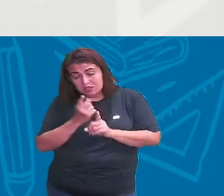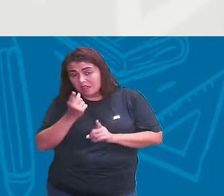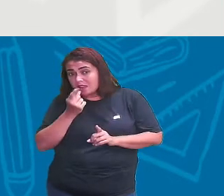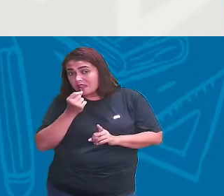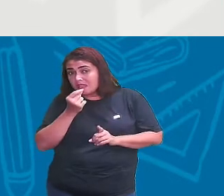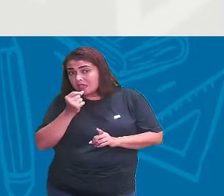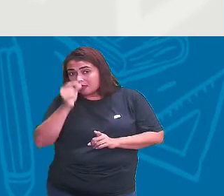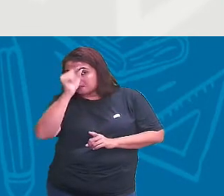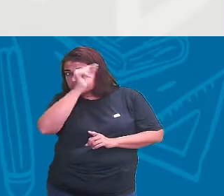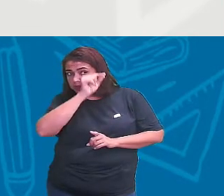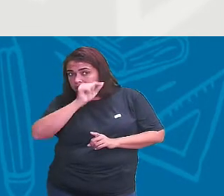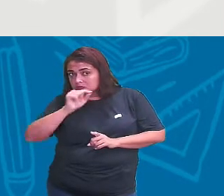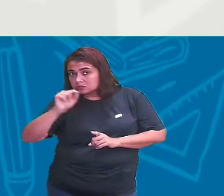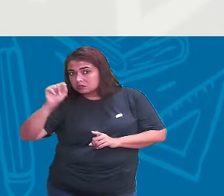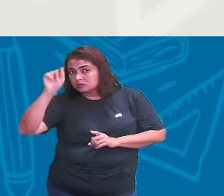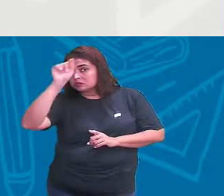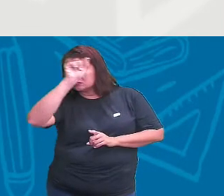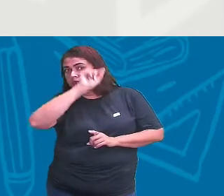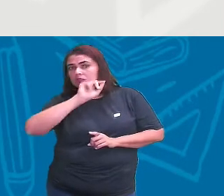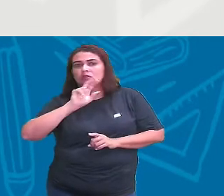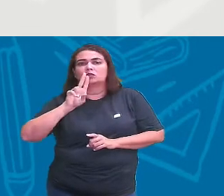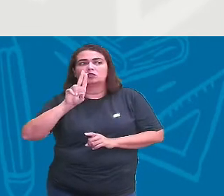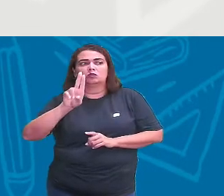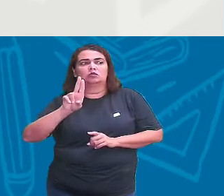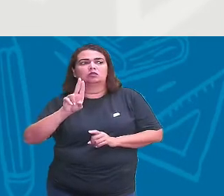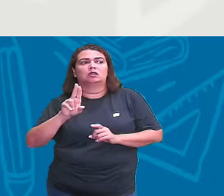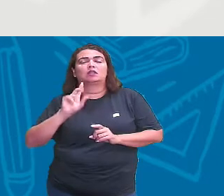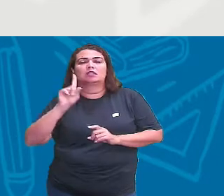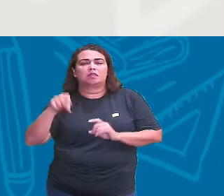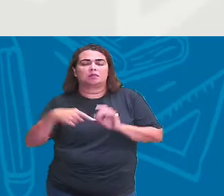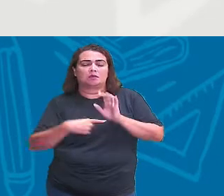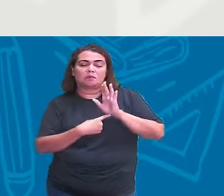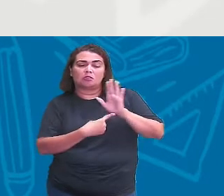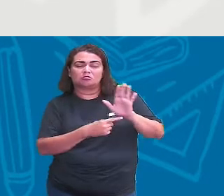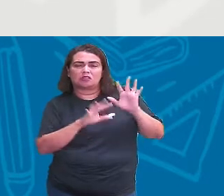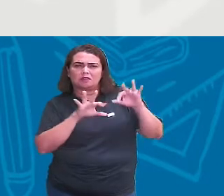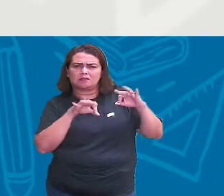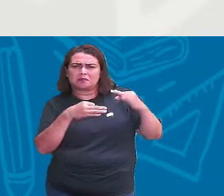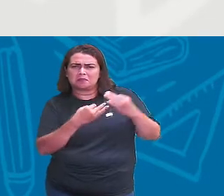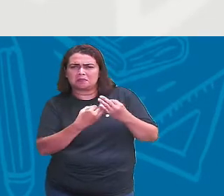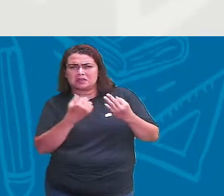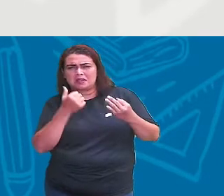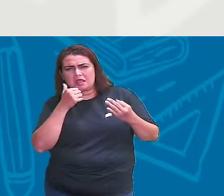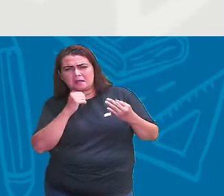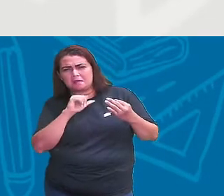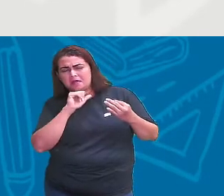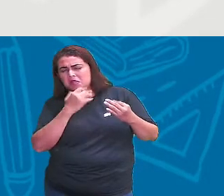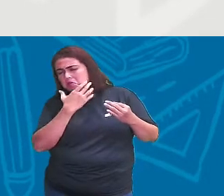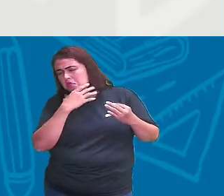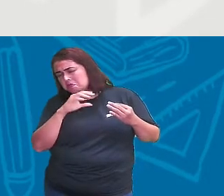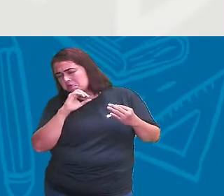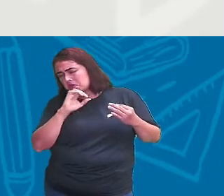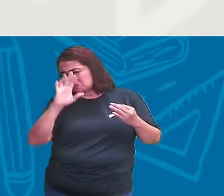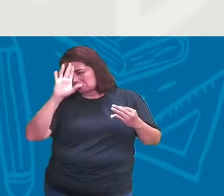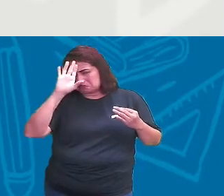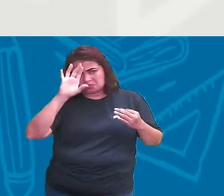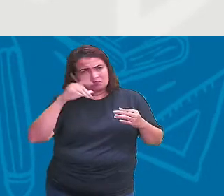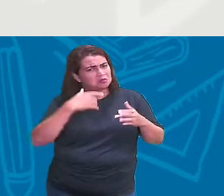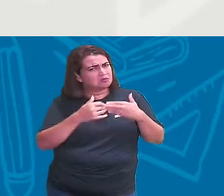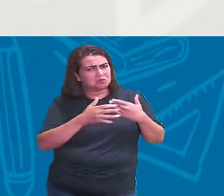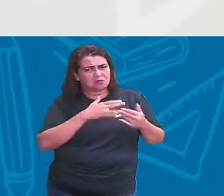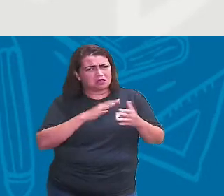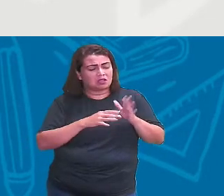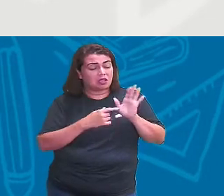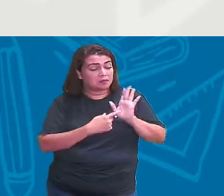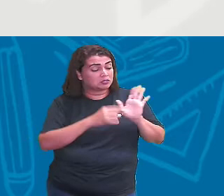vai circular a letra U. E você vai lá, ó, mostrar para alguém da sua família, algum adulto da sua casa. Olha, essa daqui é a